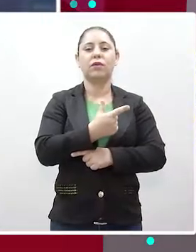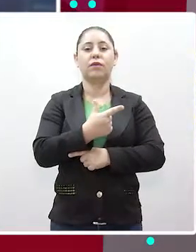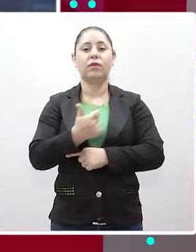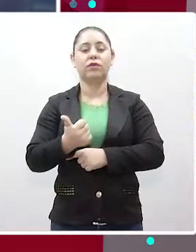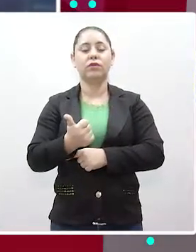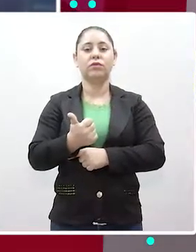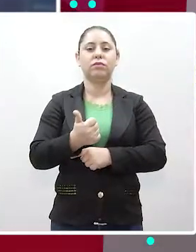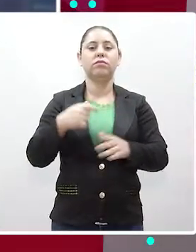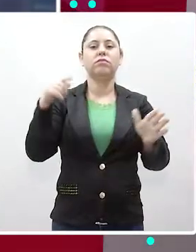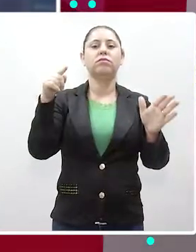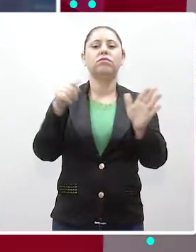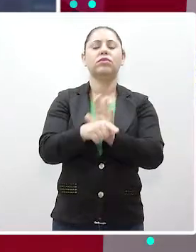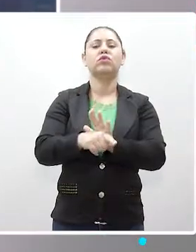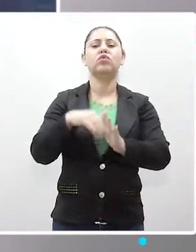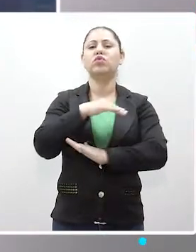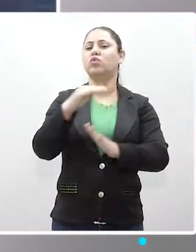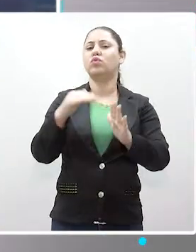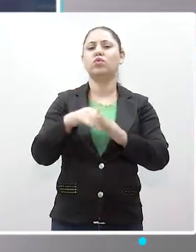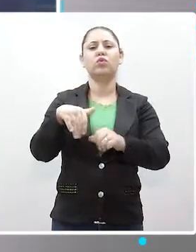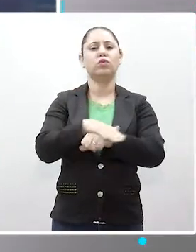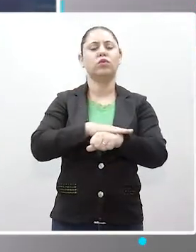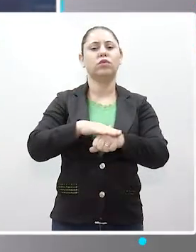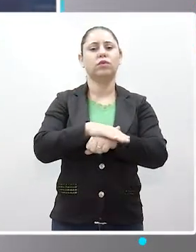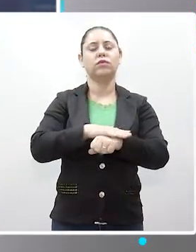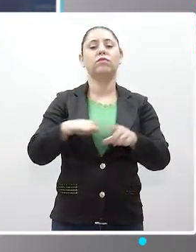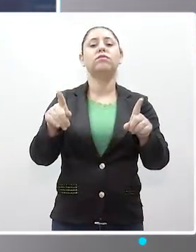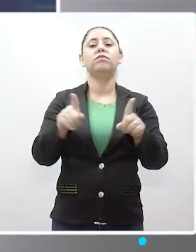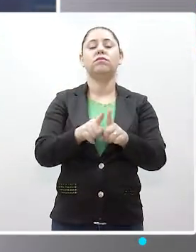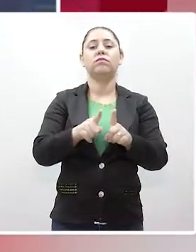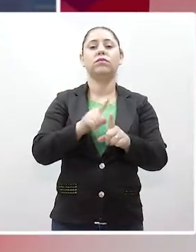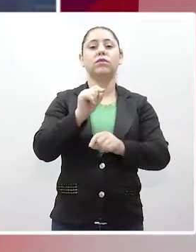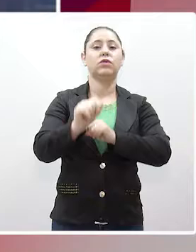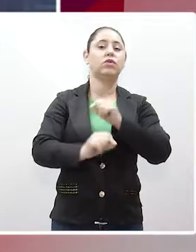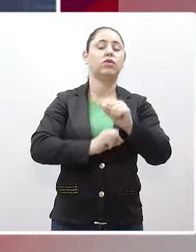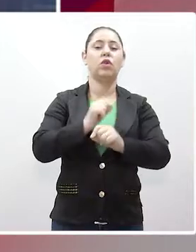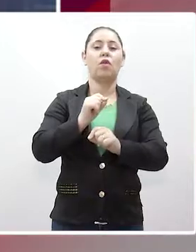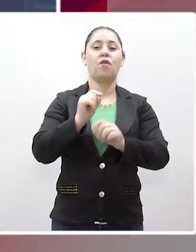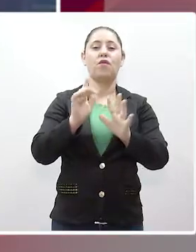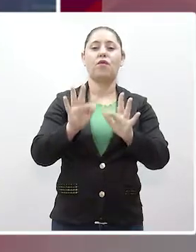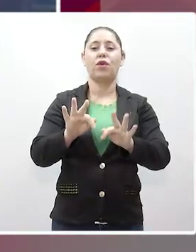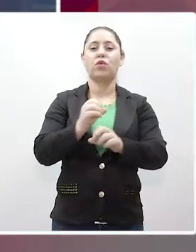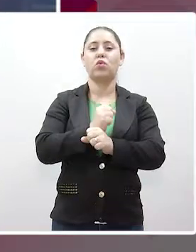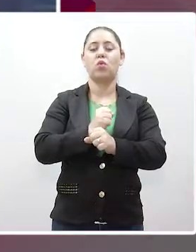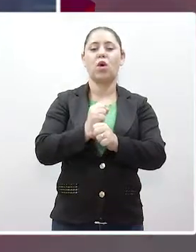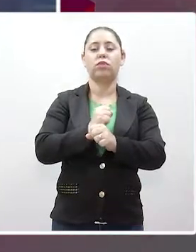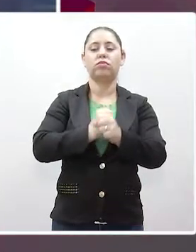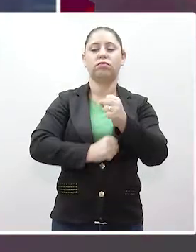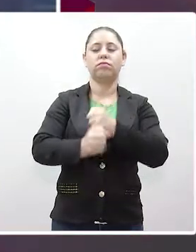te perguntar, de tudo isso que a gente conversou, nós conversamos também, se eu não me engano, no final do ano passado,